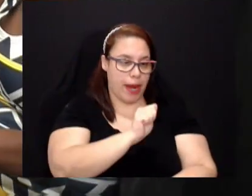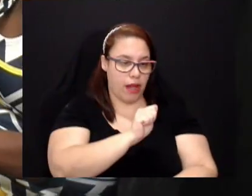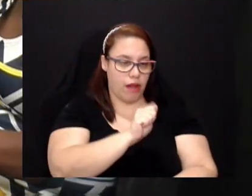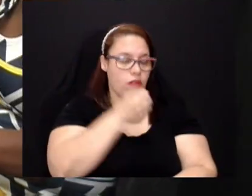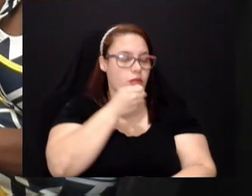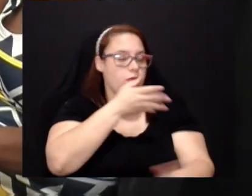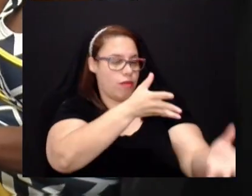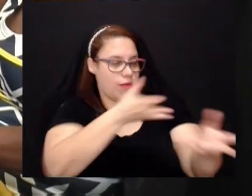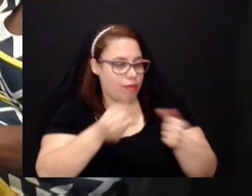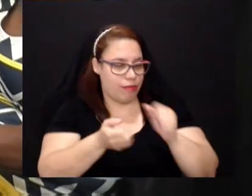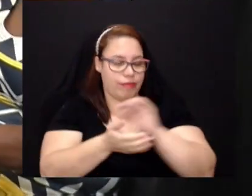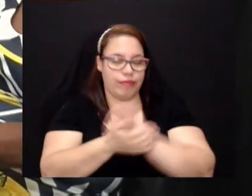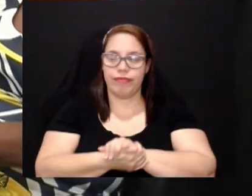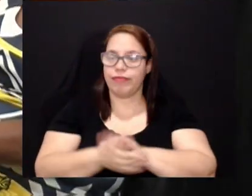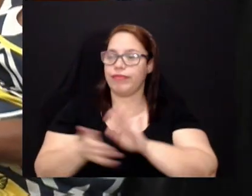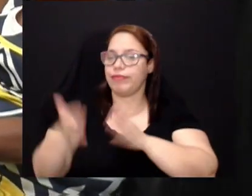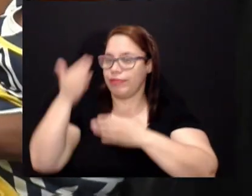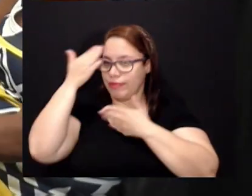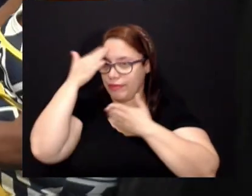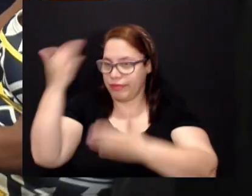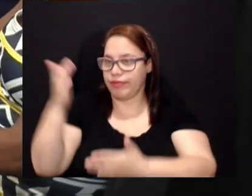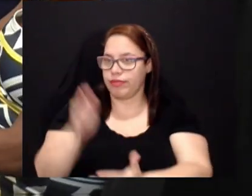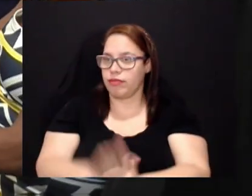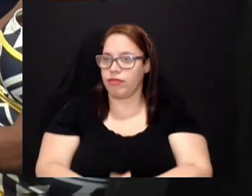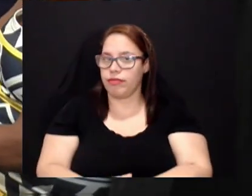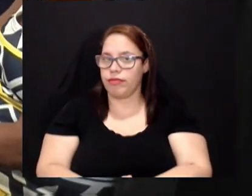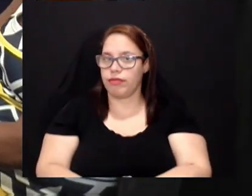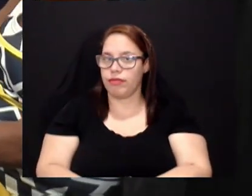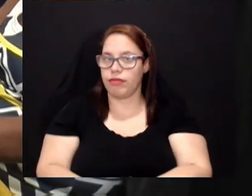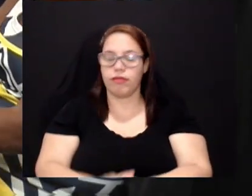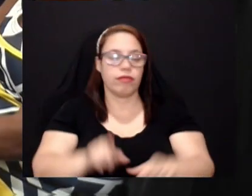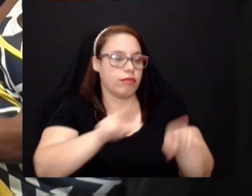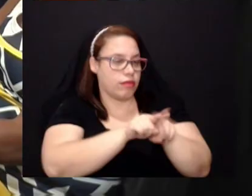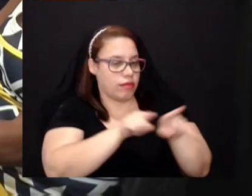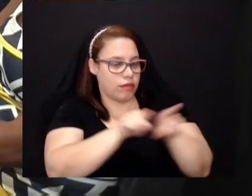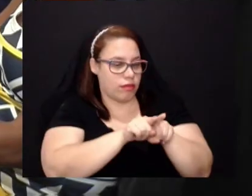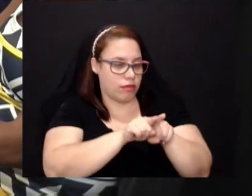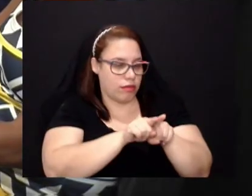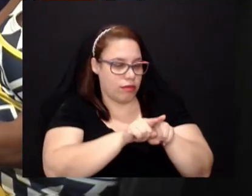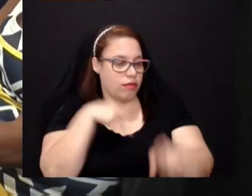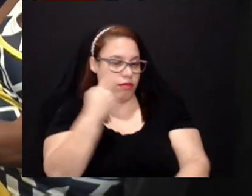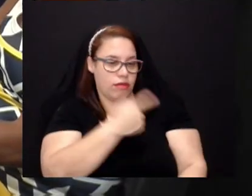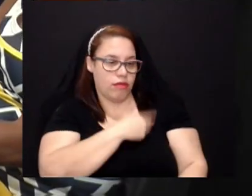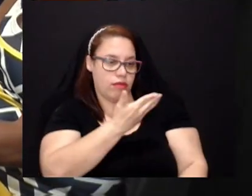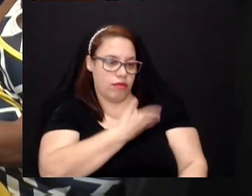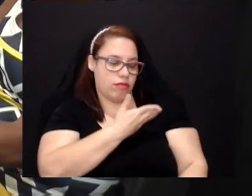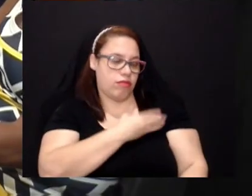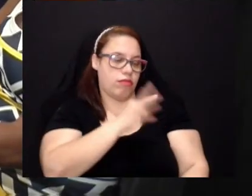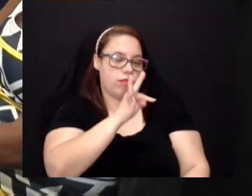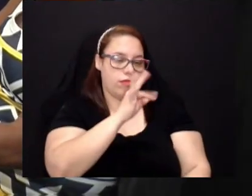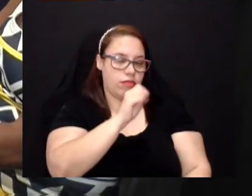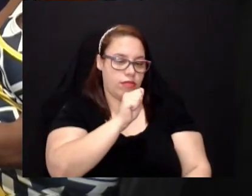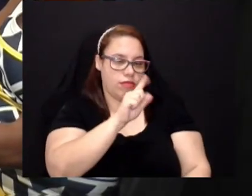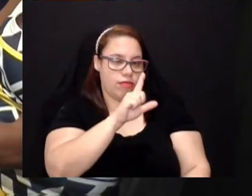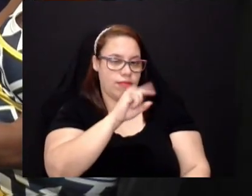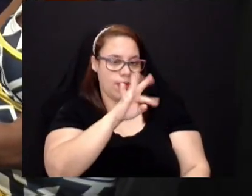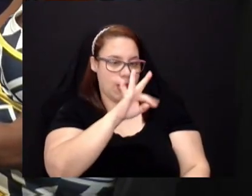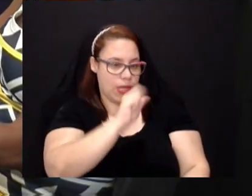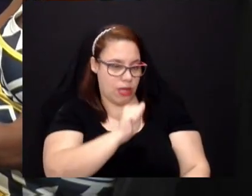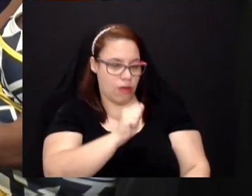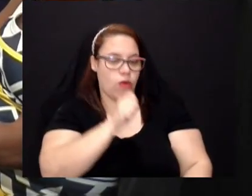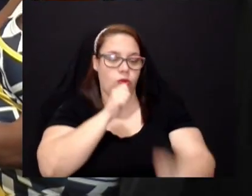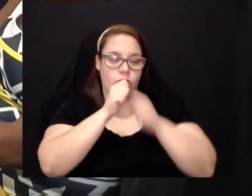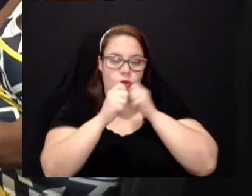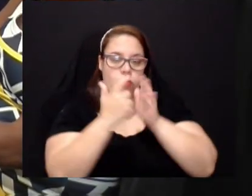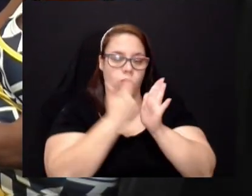Elisandra. Obrigada. E temos também aqui a nossa amiga Thalita Alves Matias, jornalista,